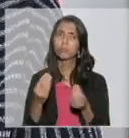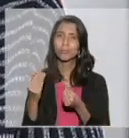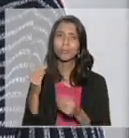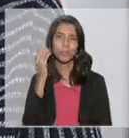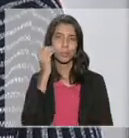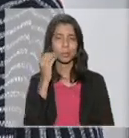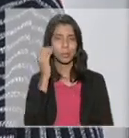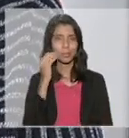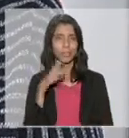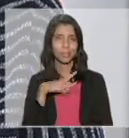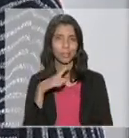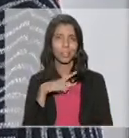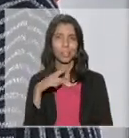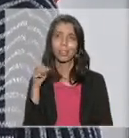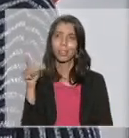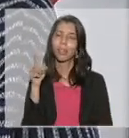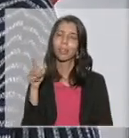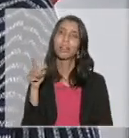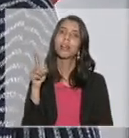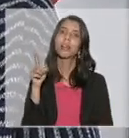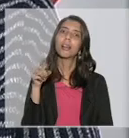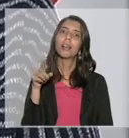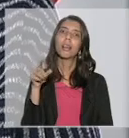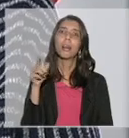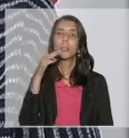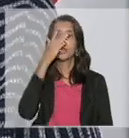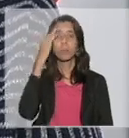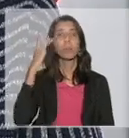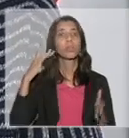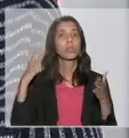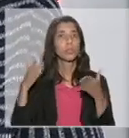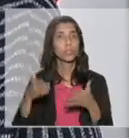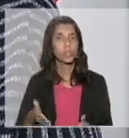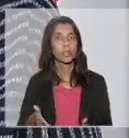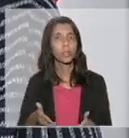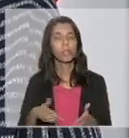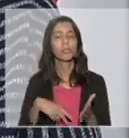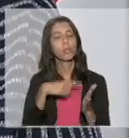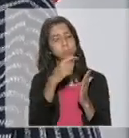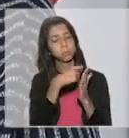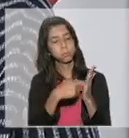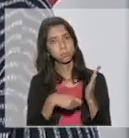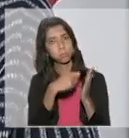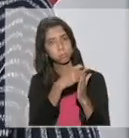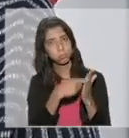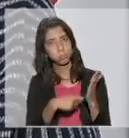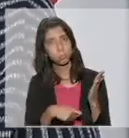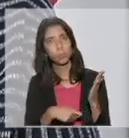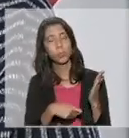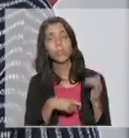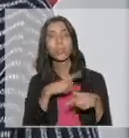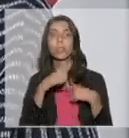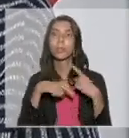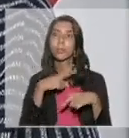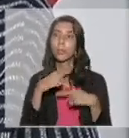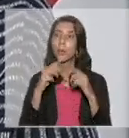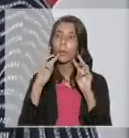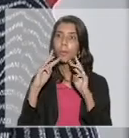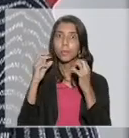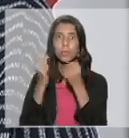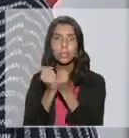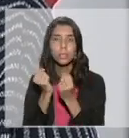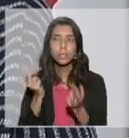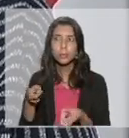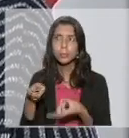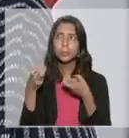muito. A experiência que nós temos na Estação das Letras é essa. As pessoas chegam com seus escritos e de repente elas vão para uma